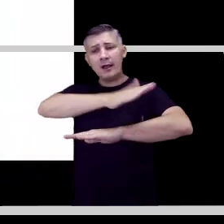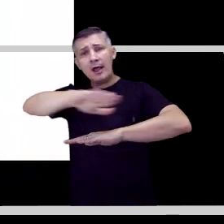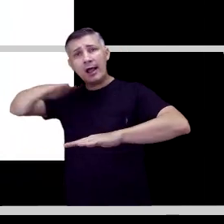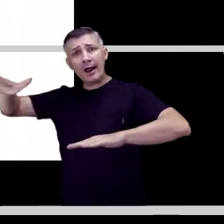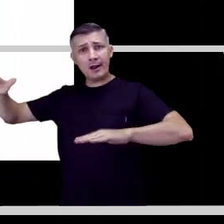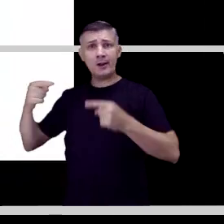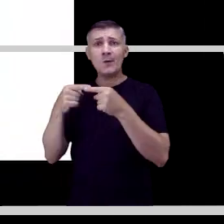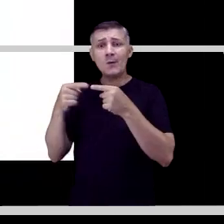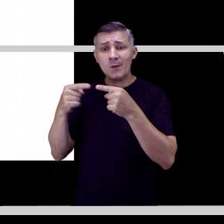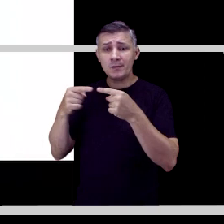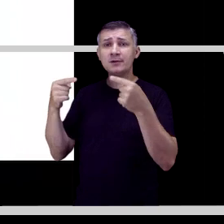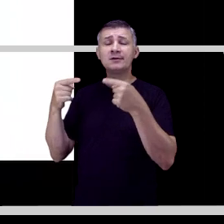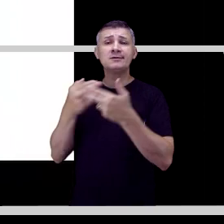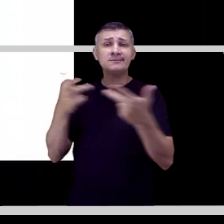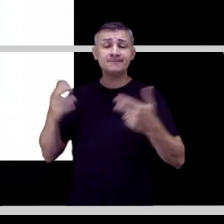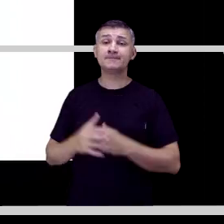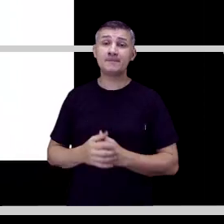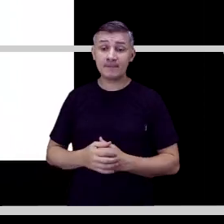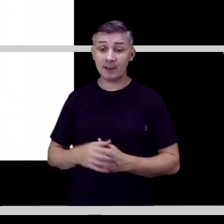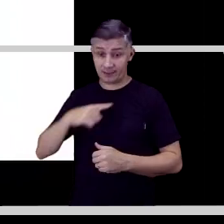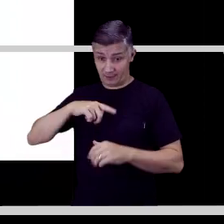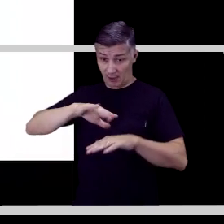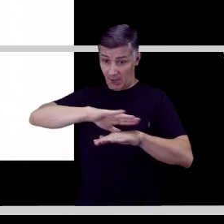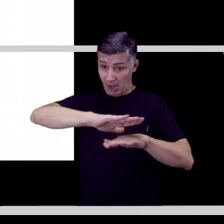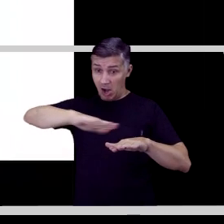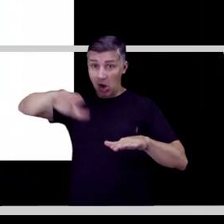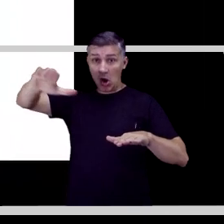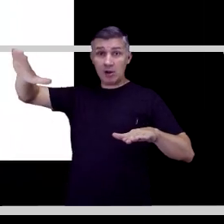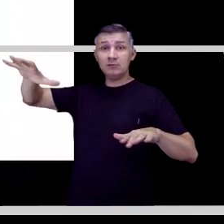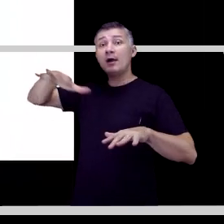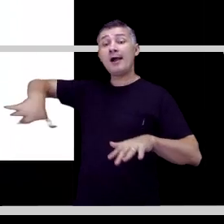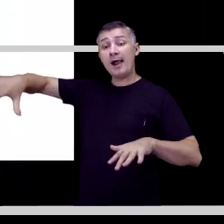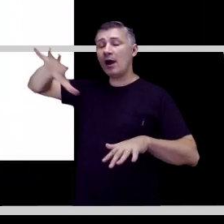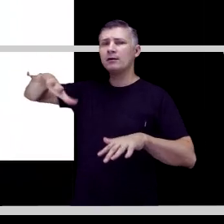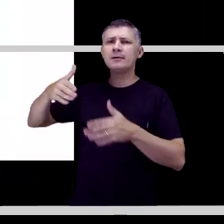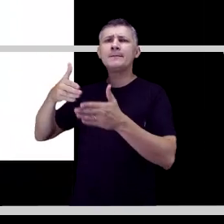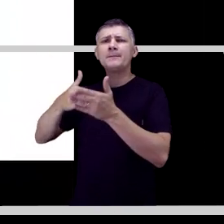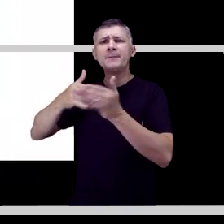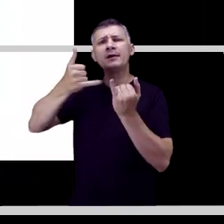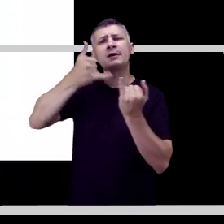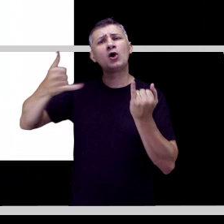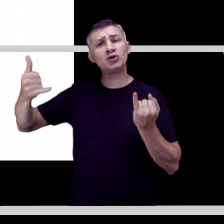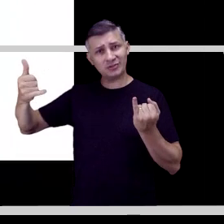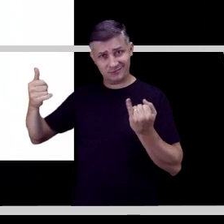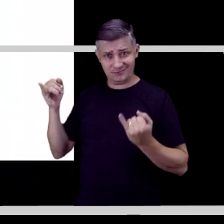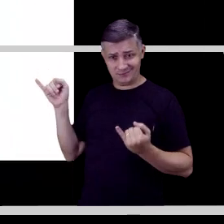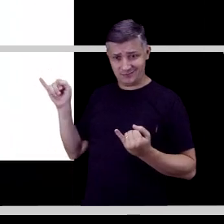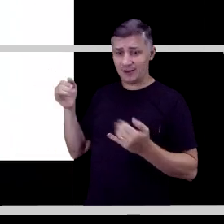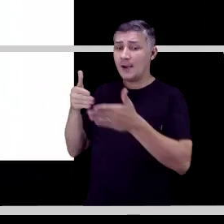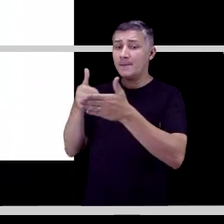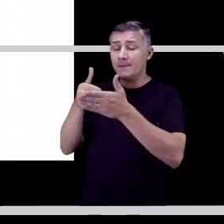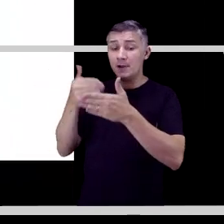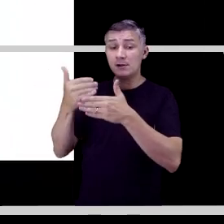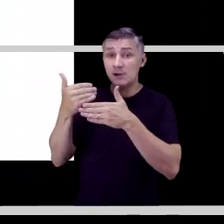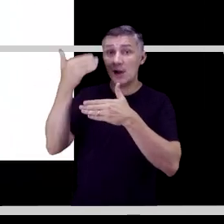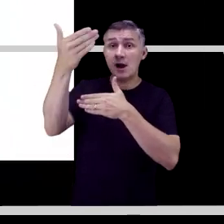tempo, enfim, da deterioração, do estado das coisas. E o terreno que foi destinado para esse edifício